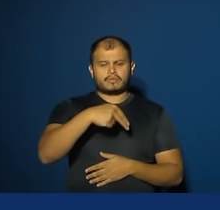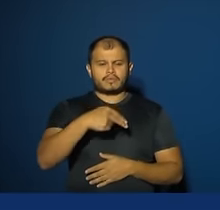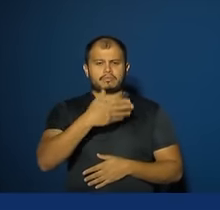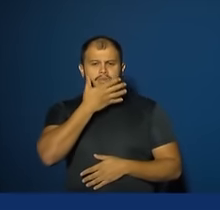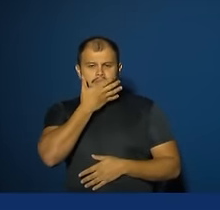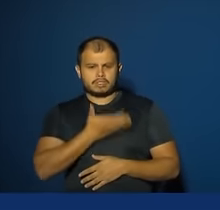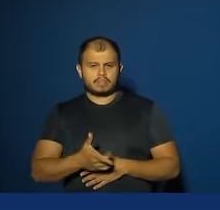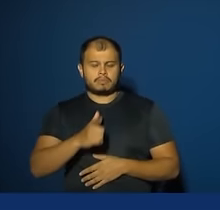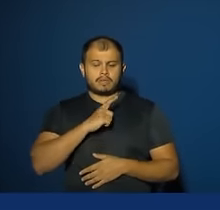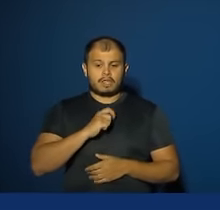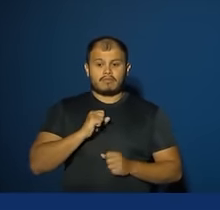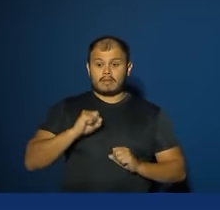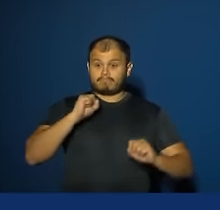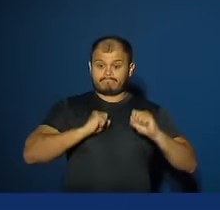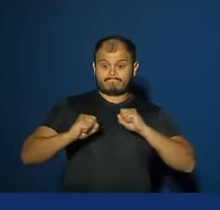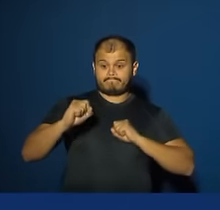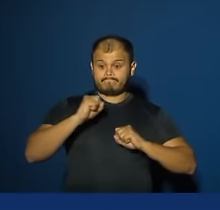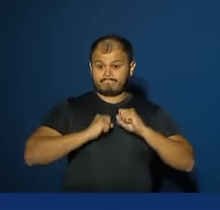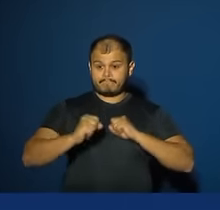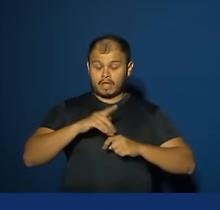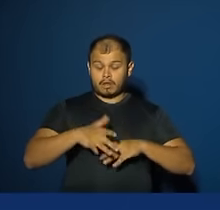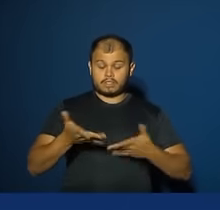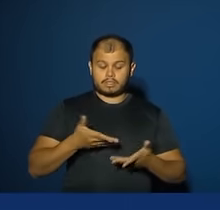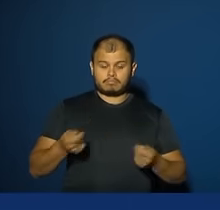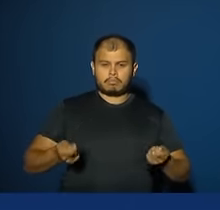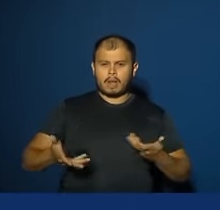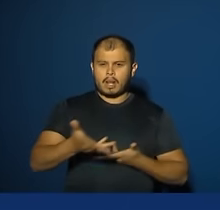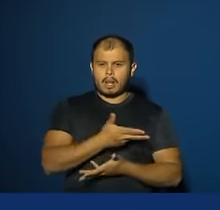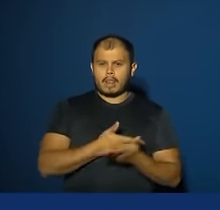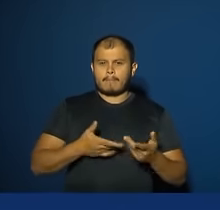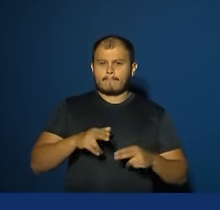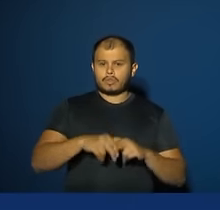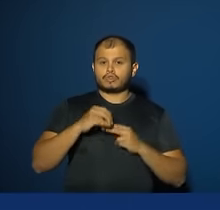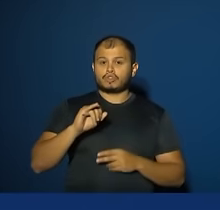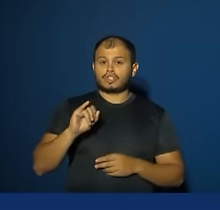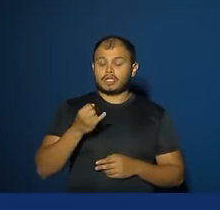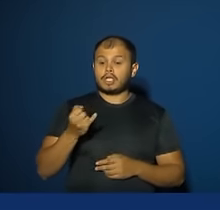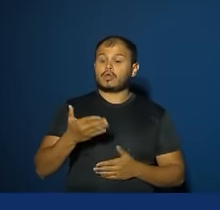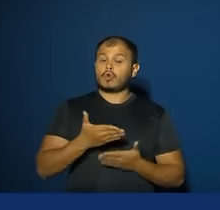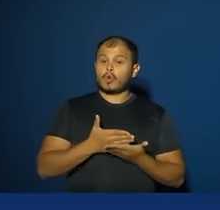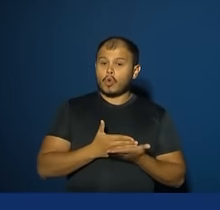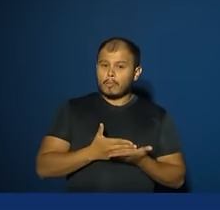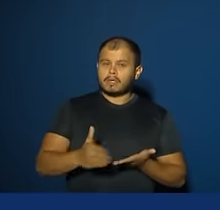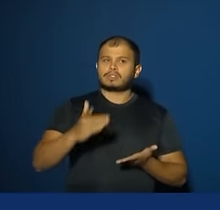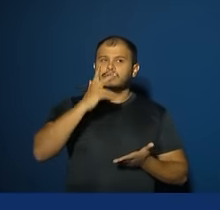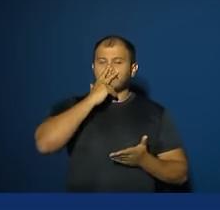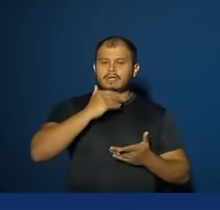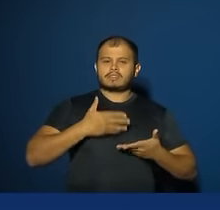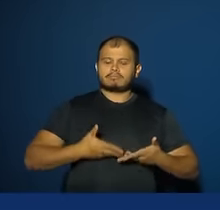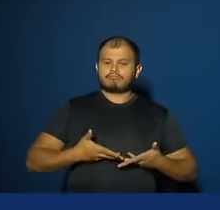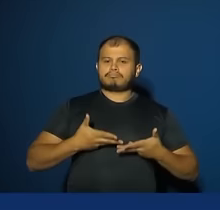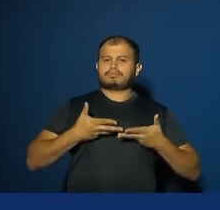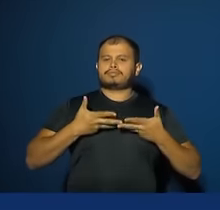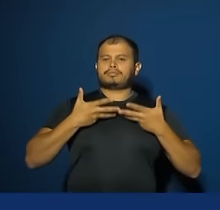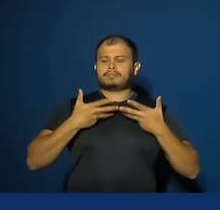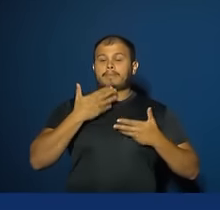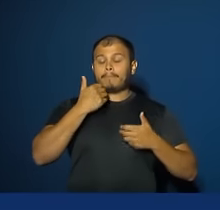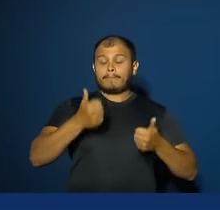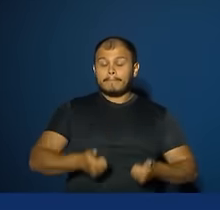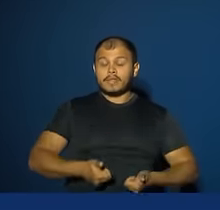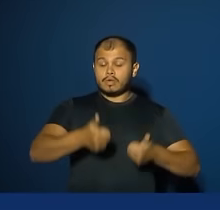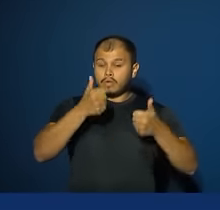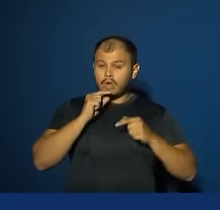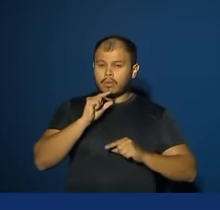do mercado, muita euforia nessa dinâmica, e em janeiro a gente começou a digerir um pouco melhor esse movimento, essa discussão.